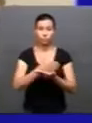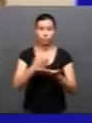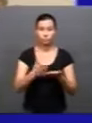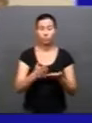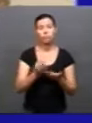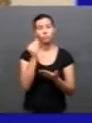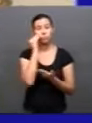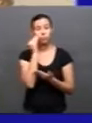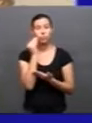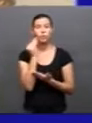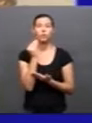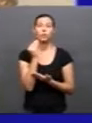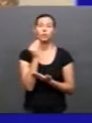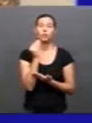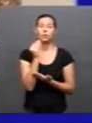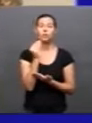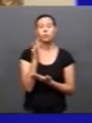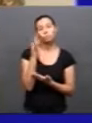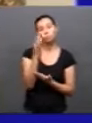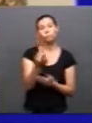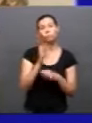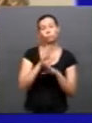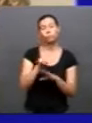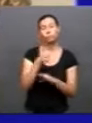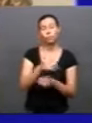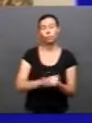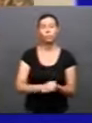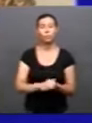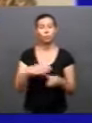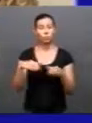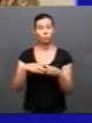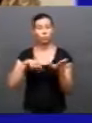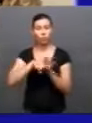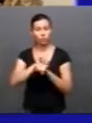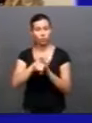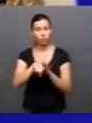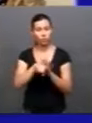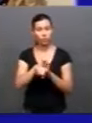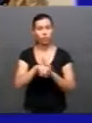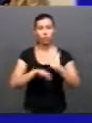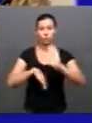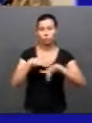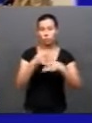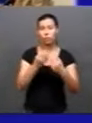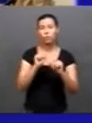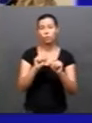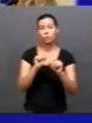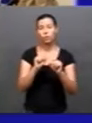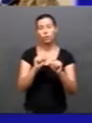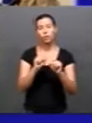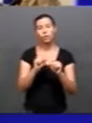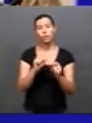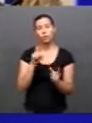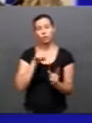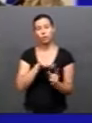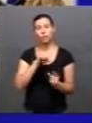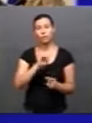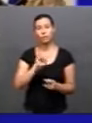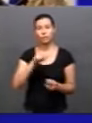demonstra resultados promissores. Por isso, a equipe de pesquisadores busca desenvolver compostos sintéticos a